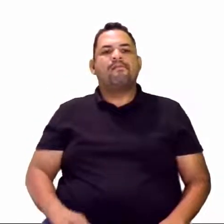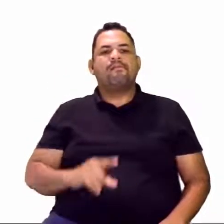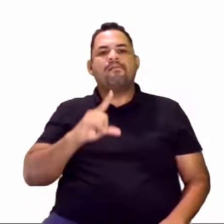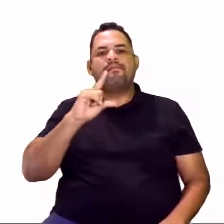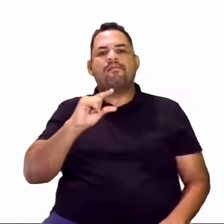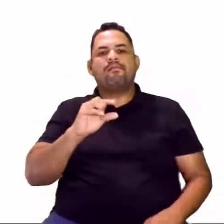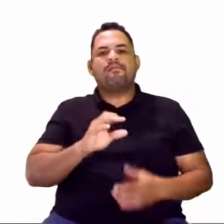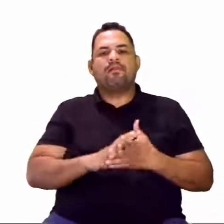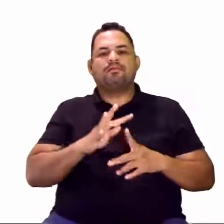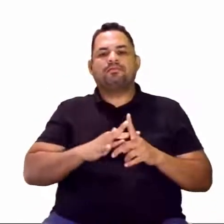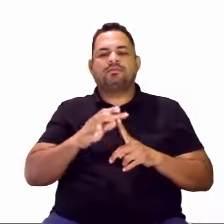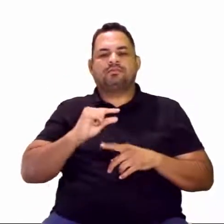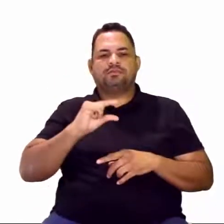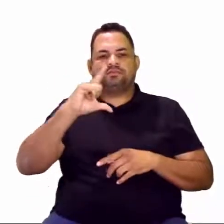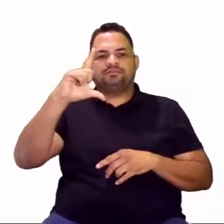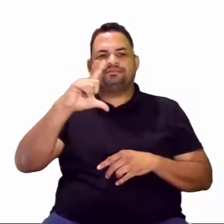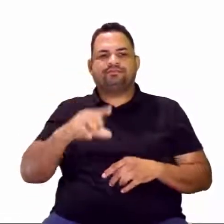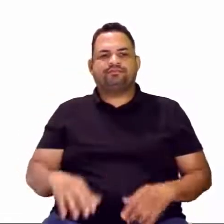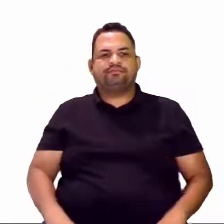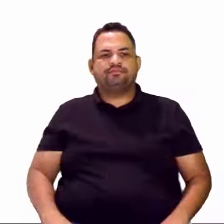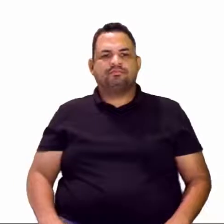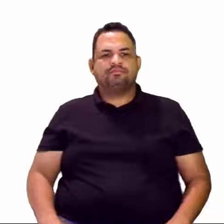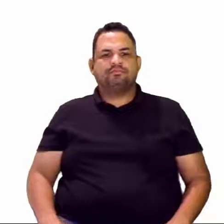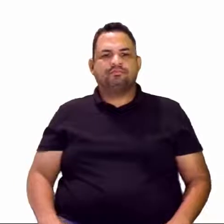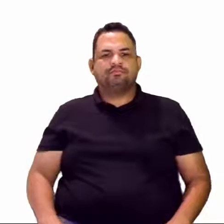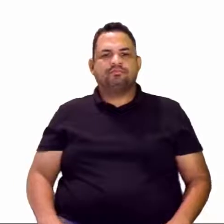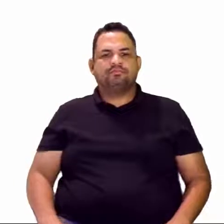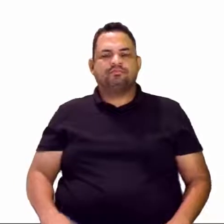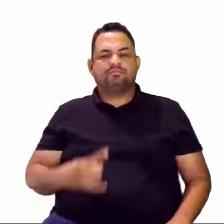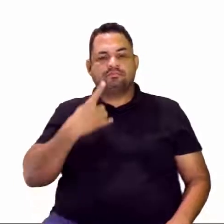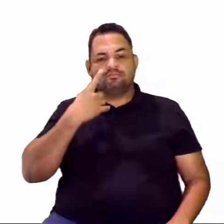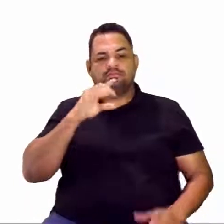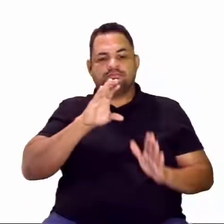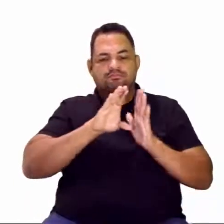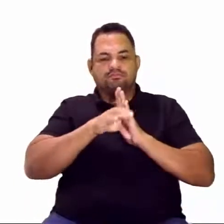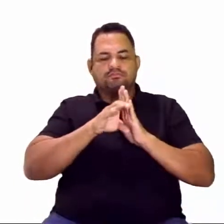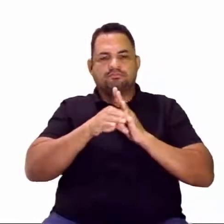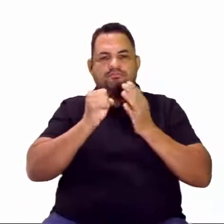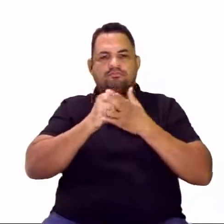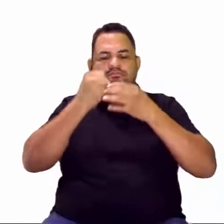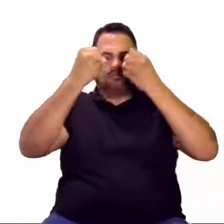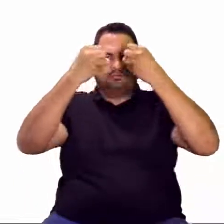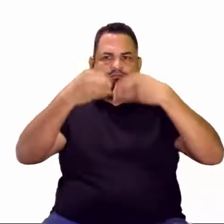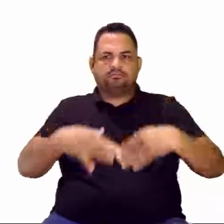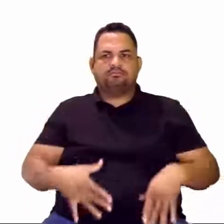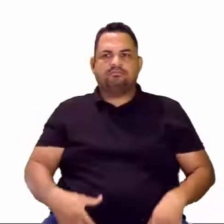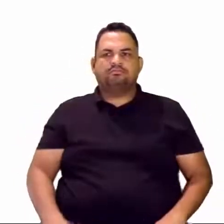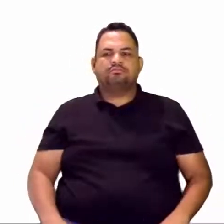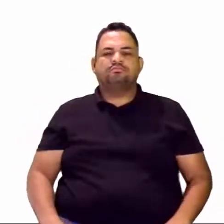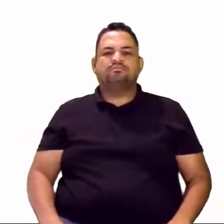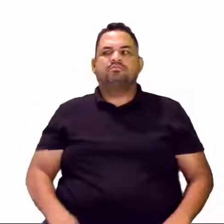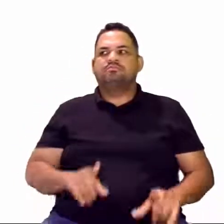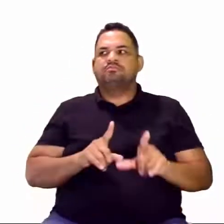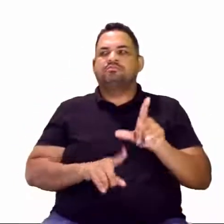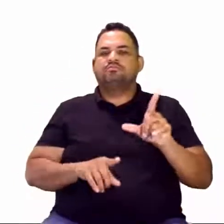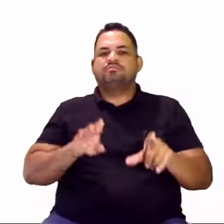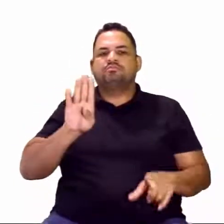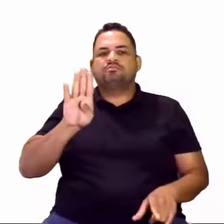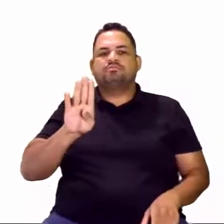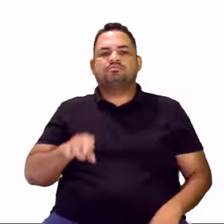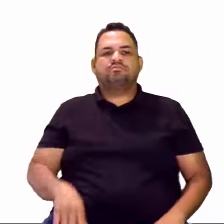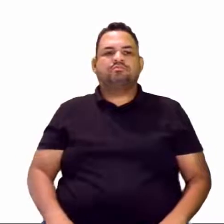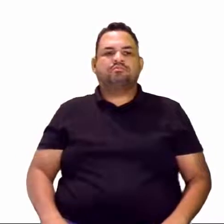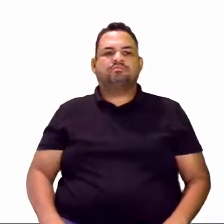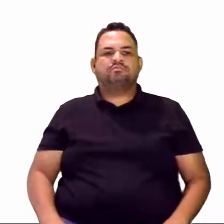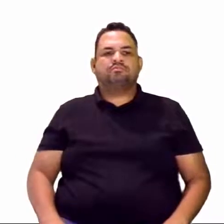temperatura? Será que isso é verdade? Olha lá os conceitos anteriormente explicados, hein? Letra B, será